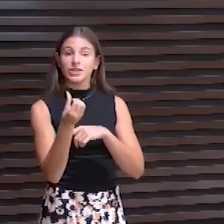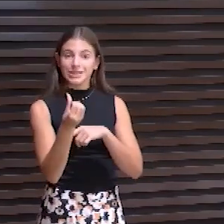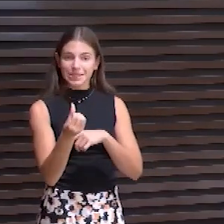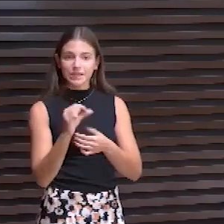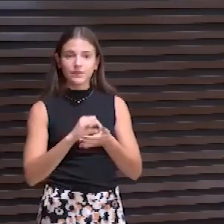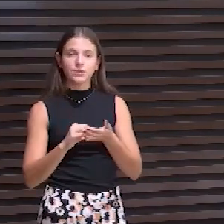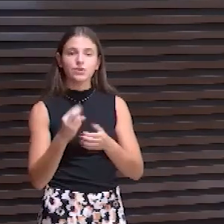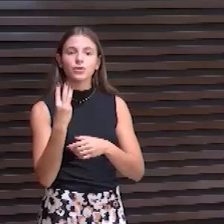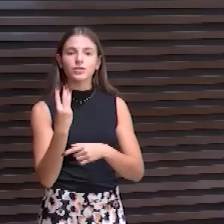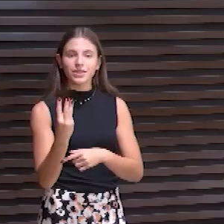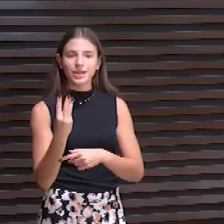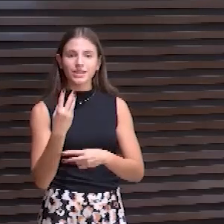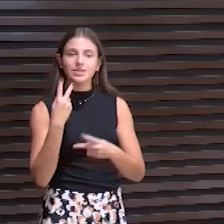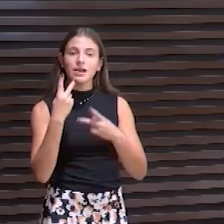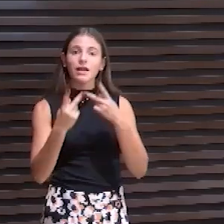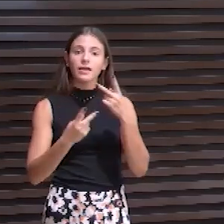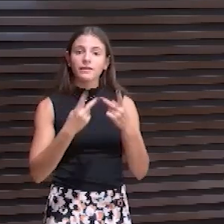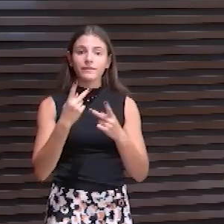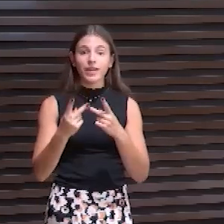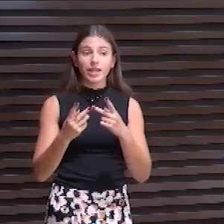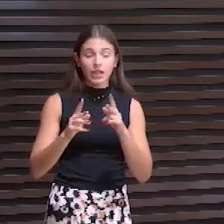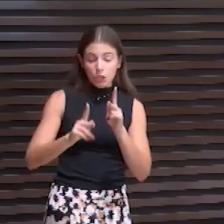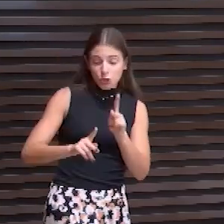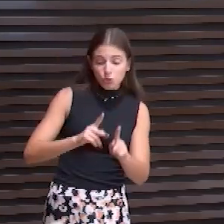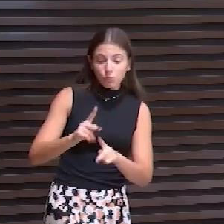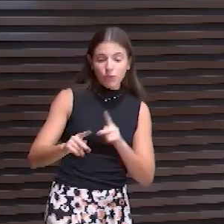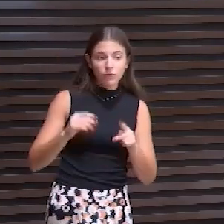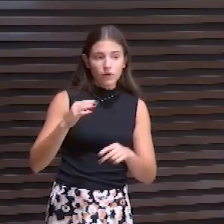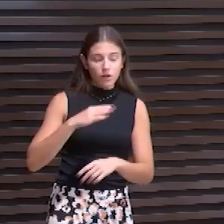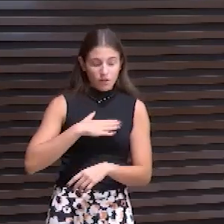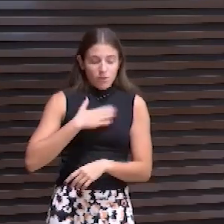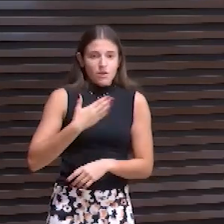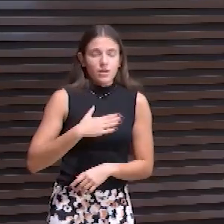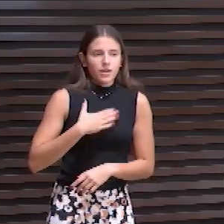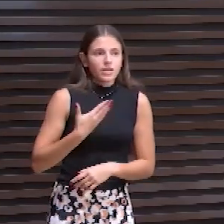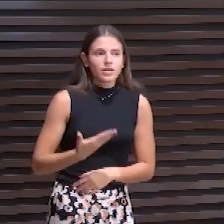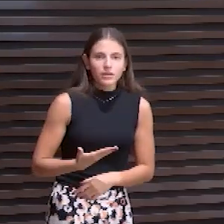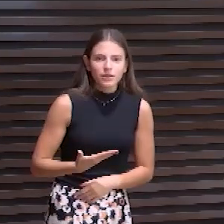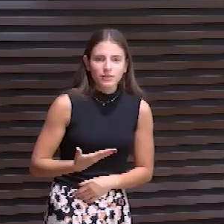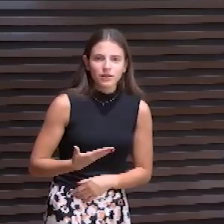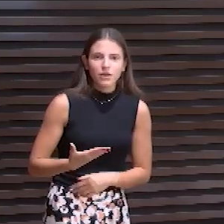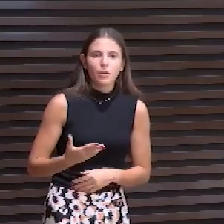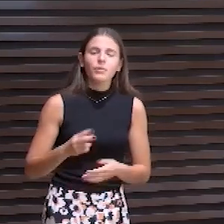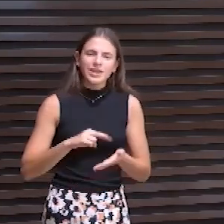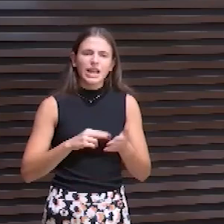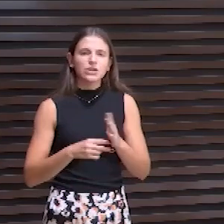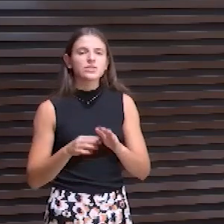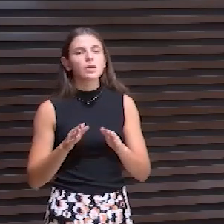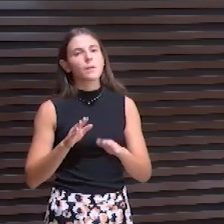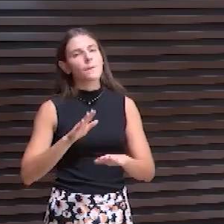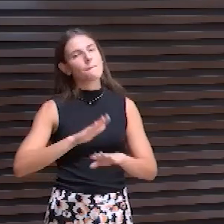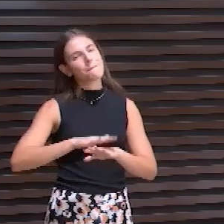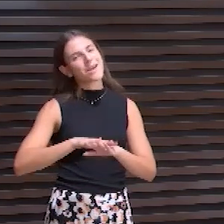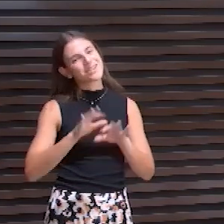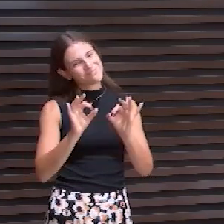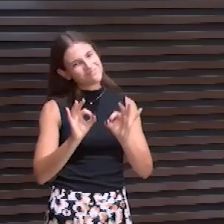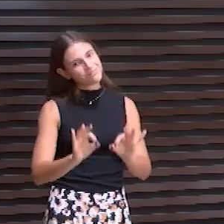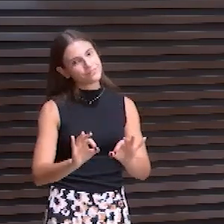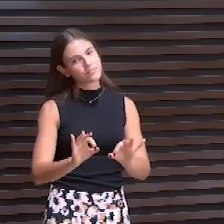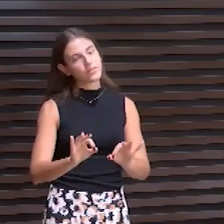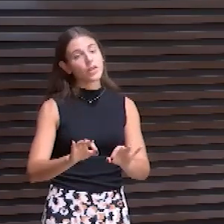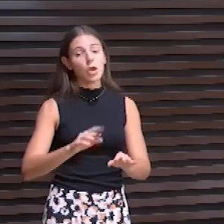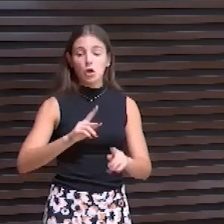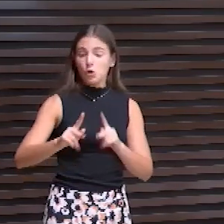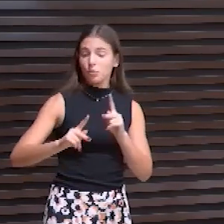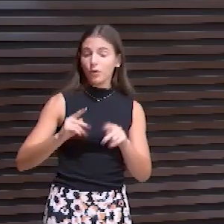palavra diz que eles ficaram escandalizados. Lá eu entendo que está uma tradução mais precisa. Eles ficaram chocados